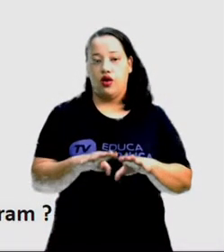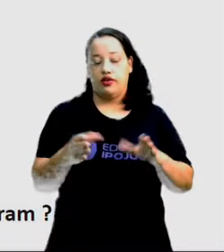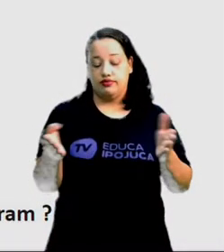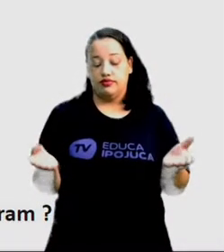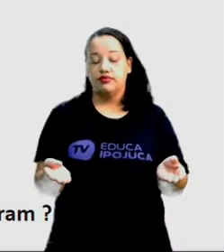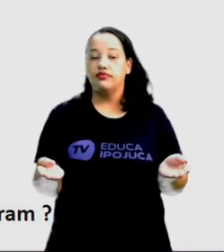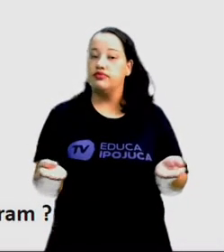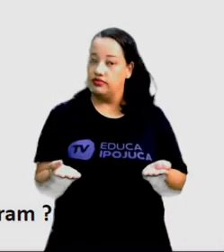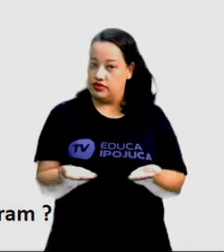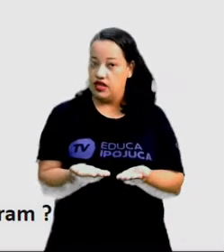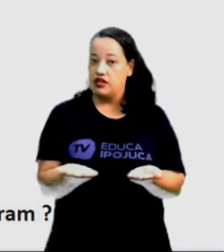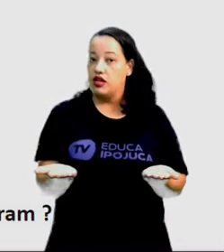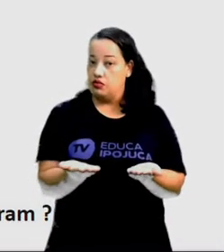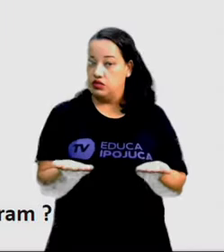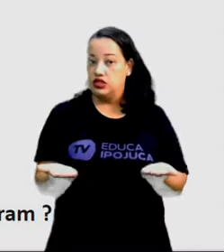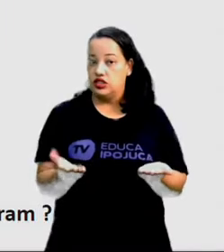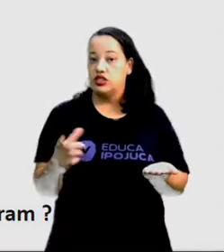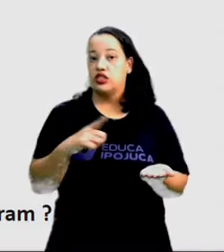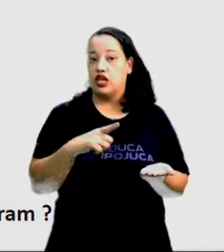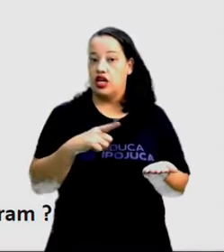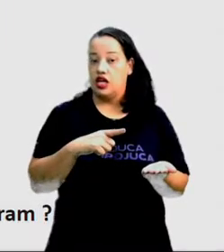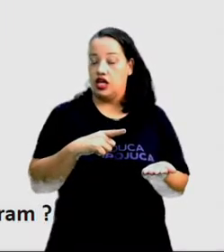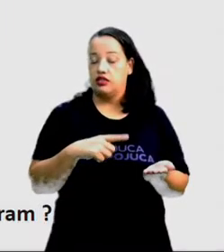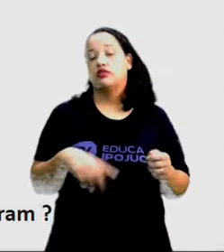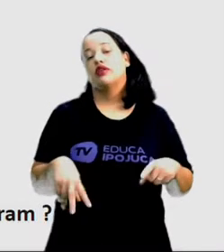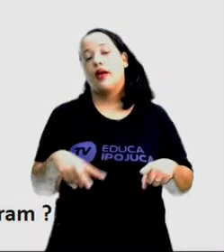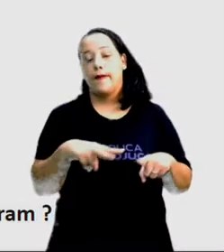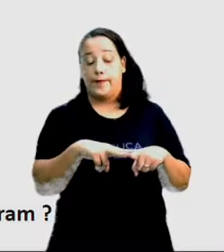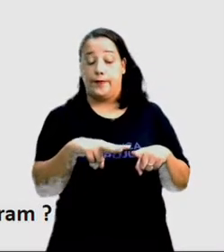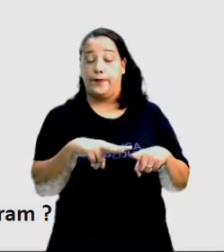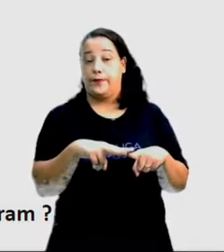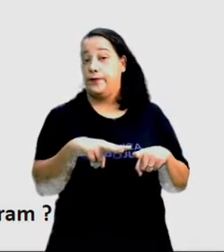tem 9 pedaços de pizza aqui,